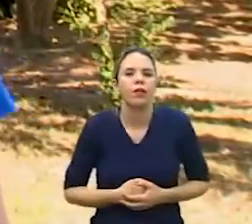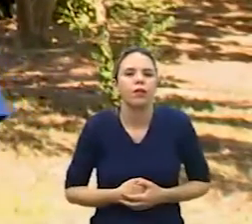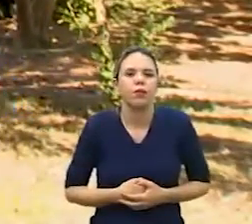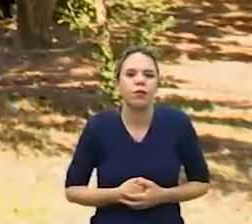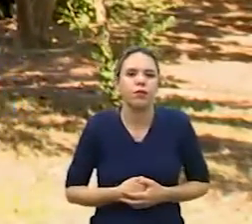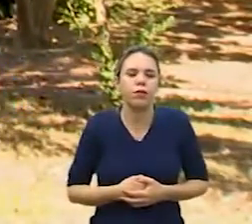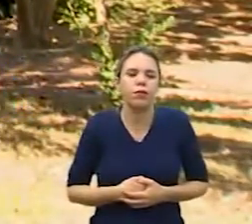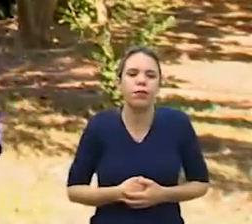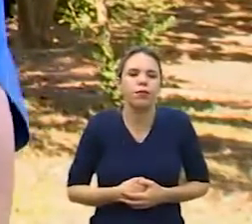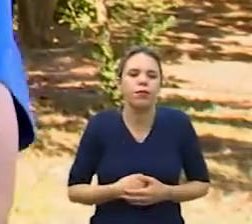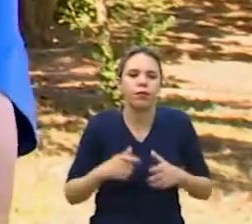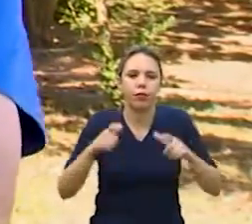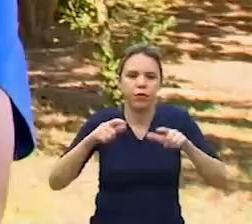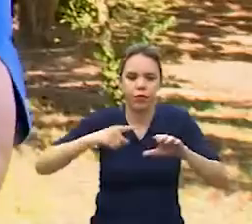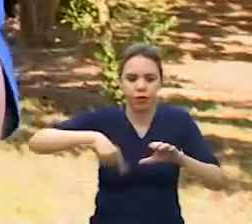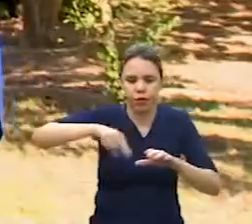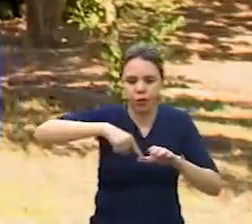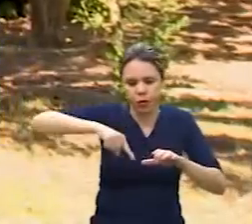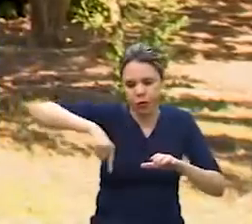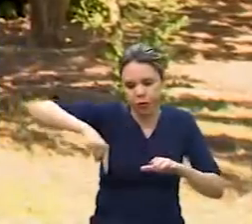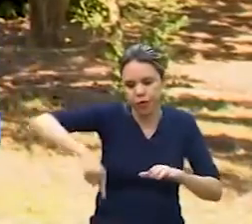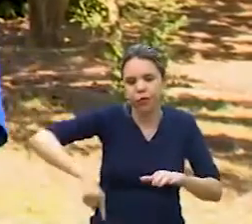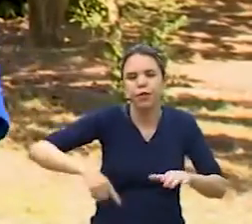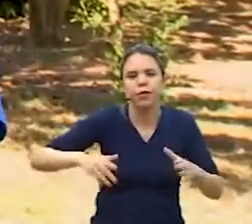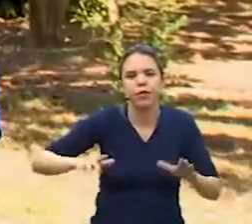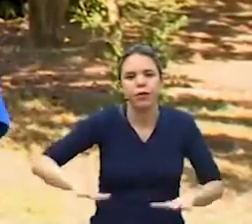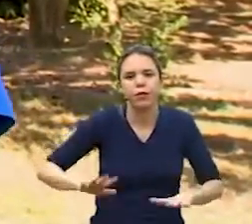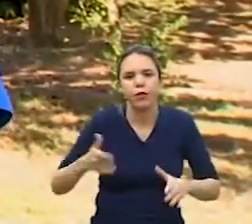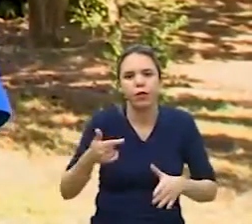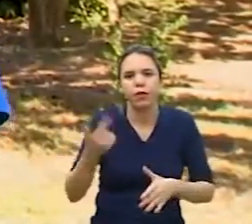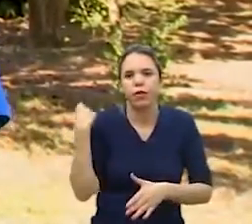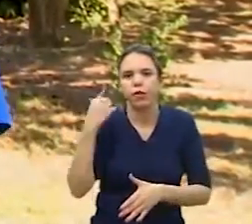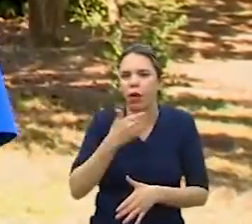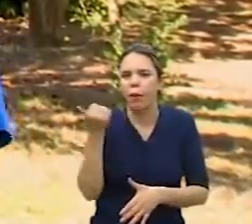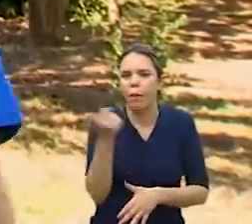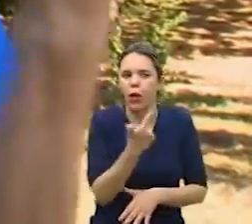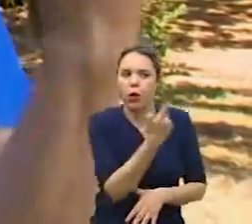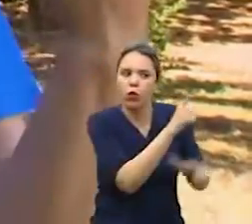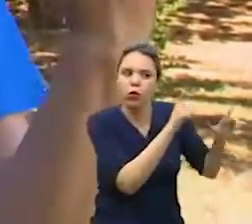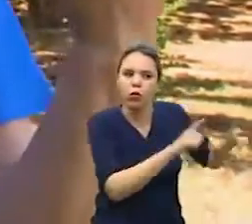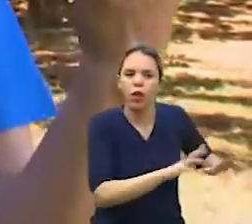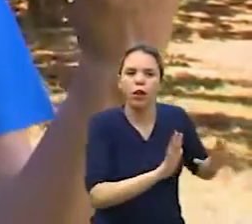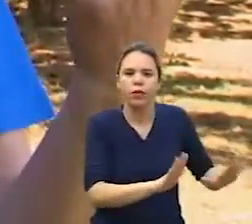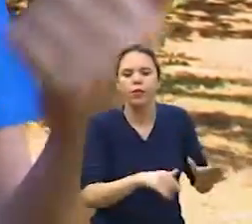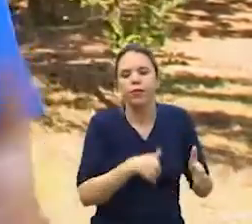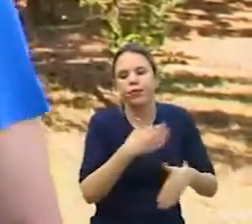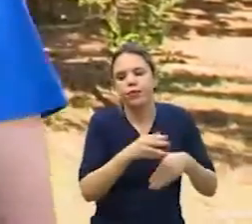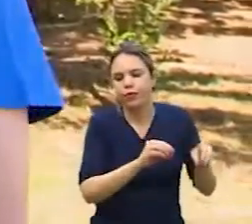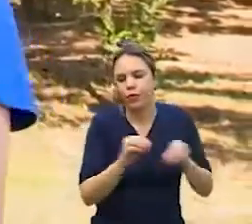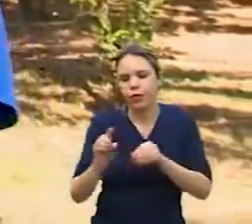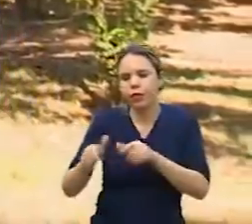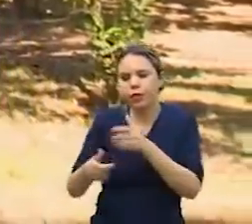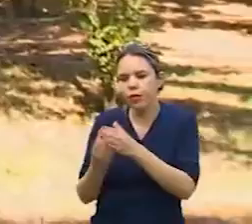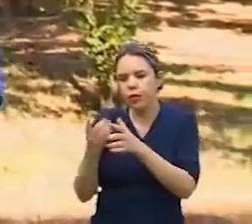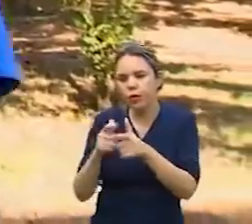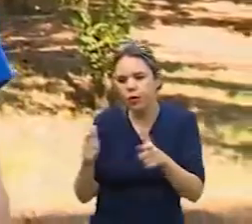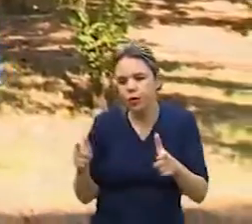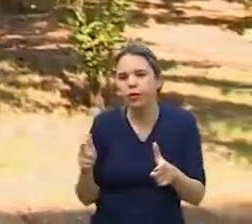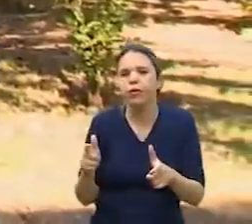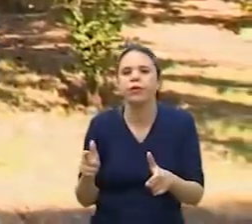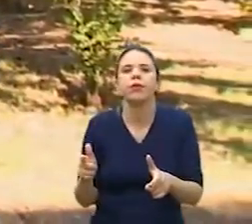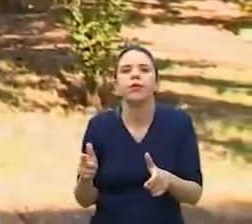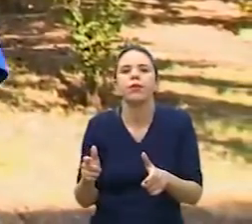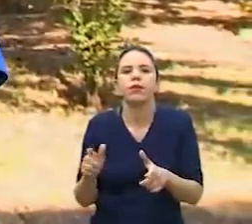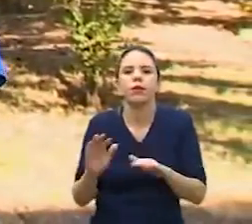Gargantilha, foi numa barroca, um lugar assim meio afundado e tal. Mas já foi muito melhor do que onde estava. Aí começou a